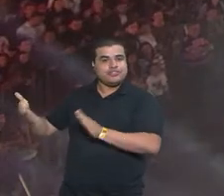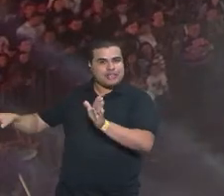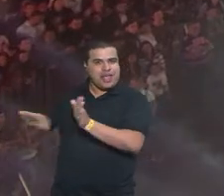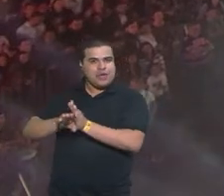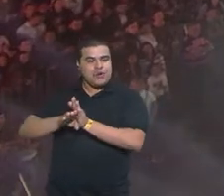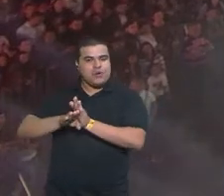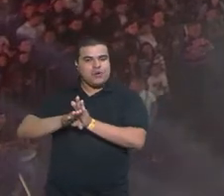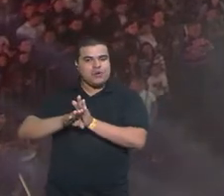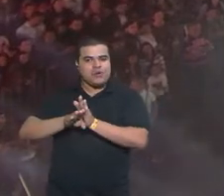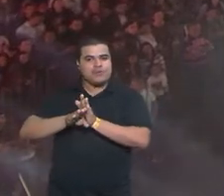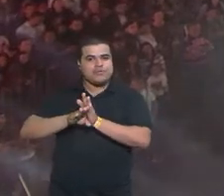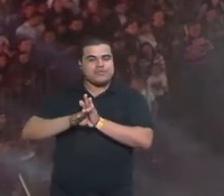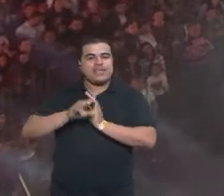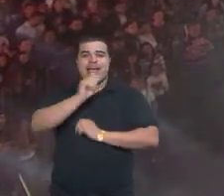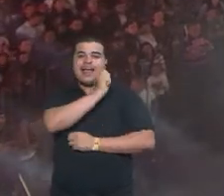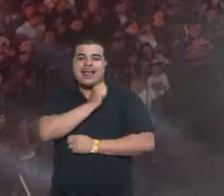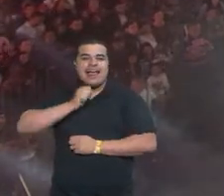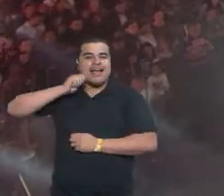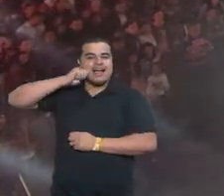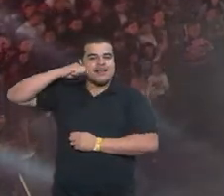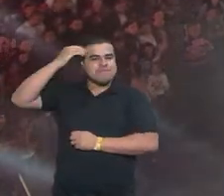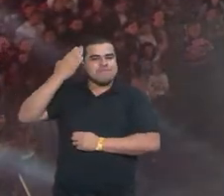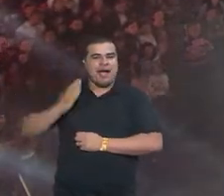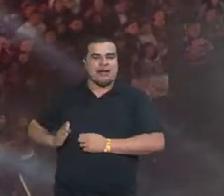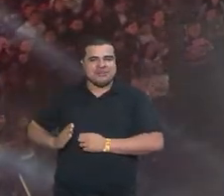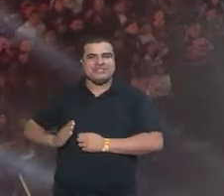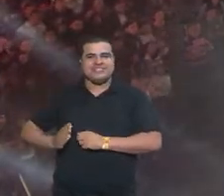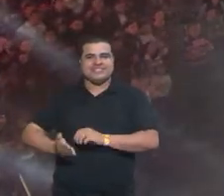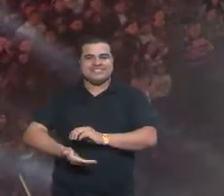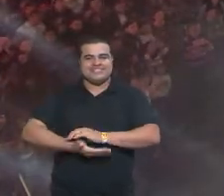aqui Aline Barros